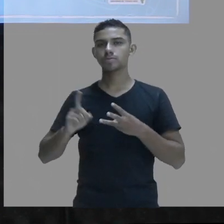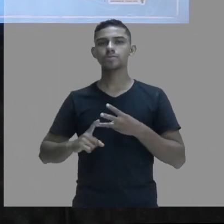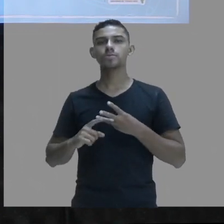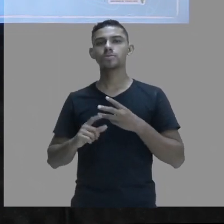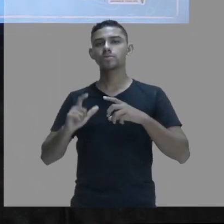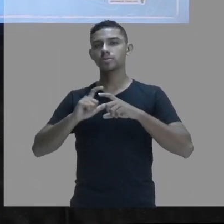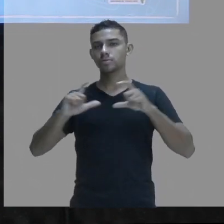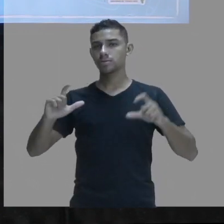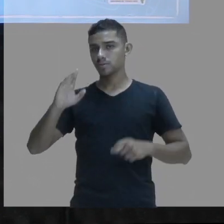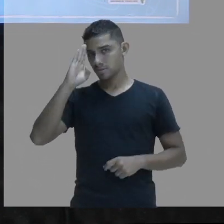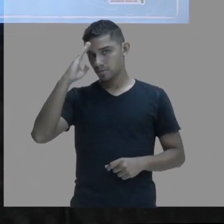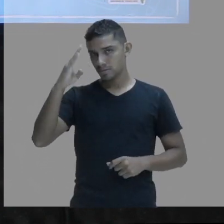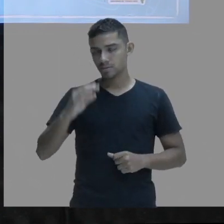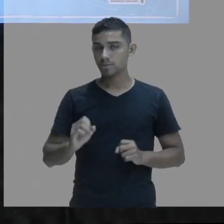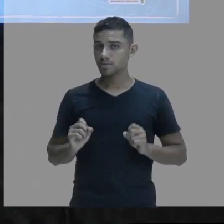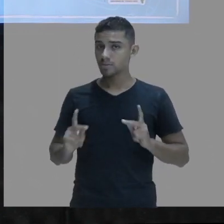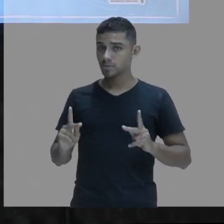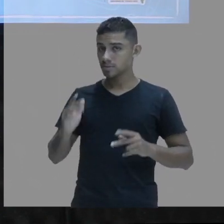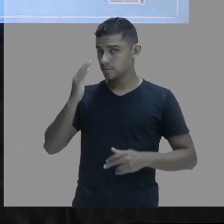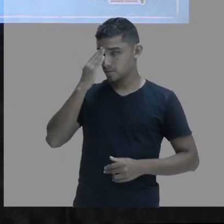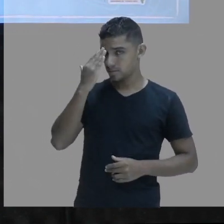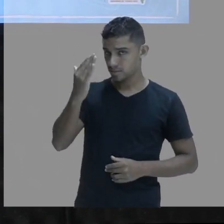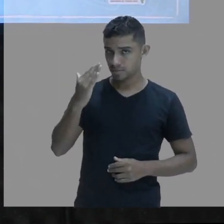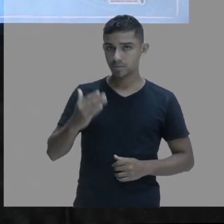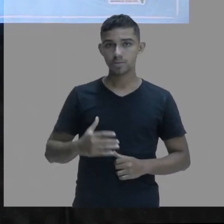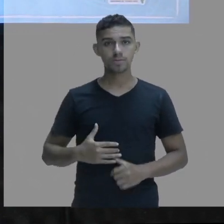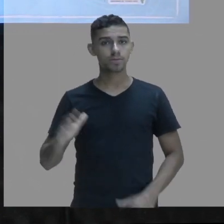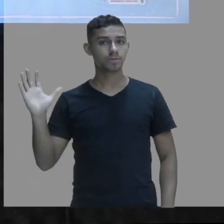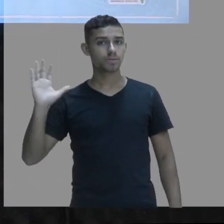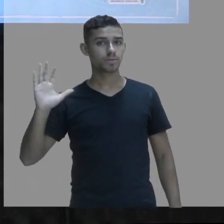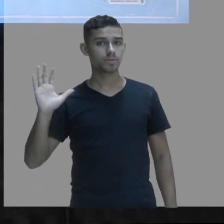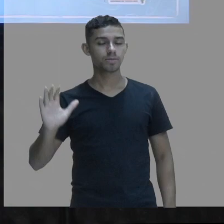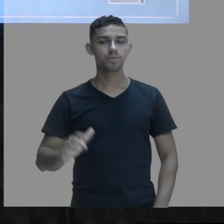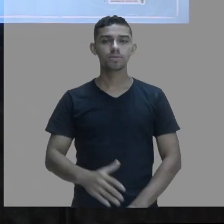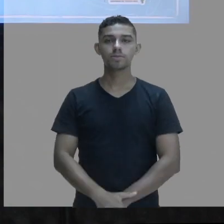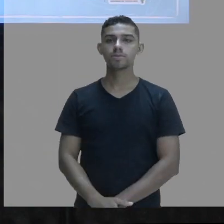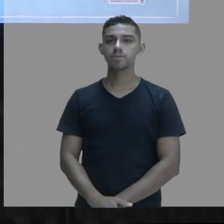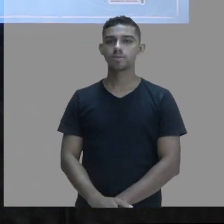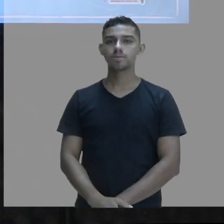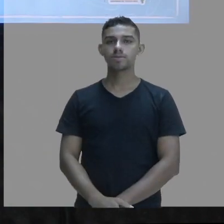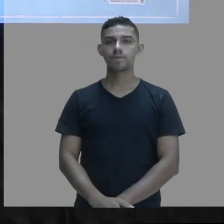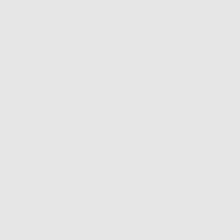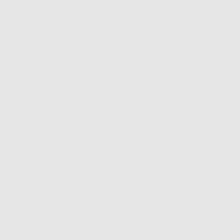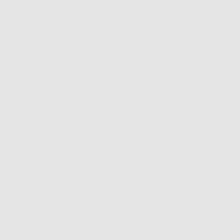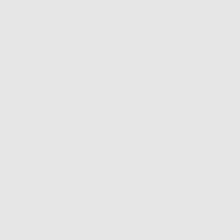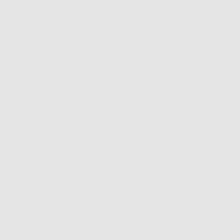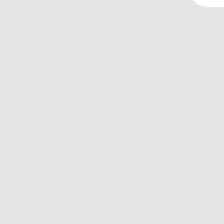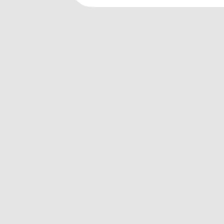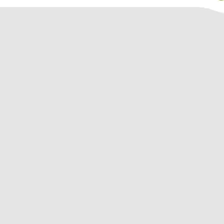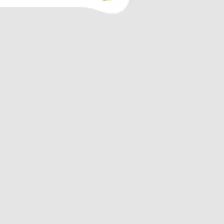principal. Ok, turma? Muito obrigado e até uma próxima. Valeu!